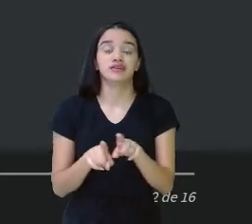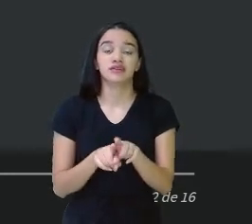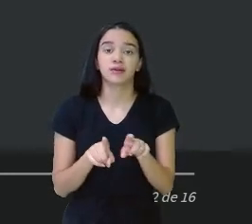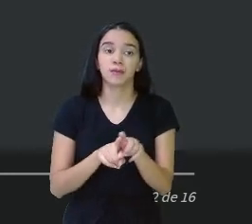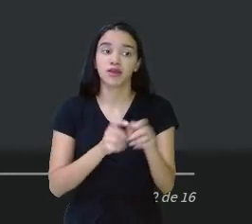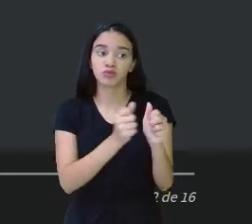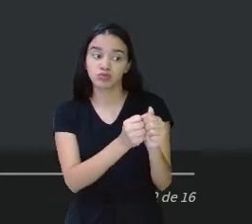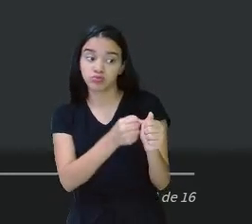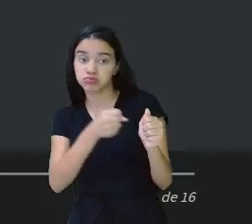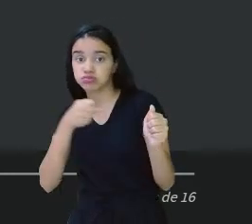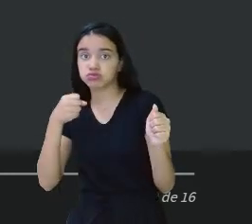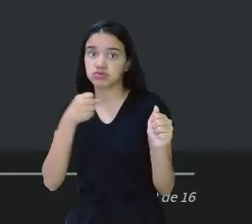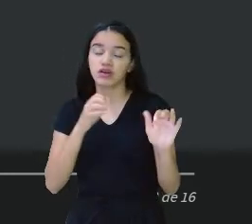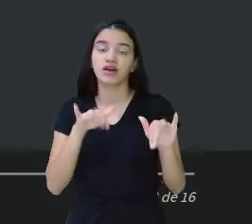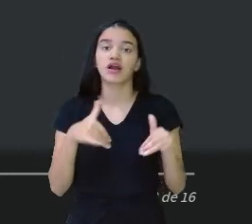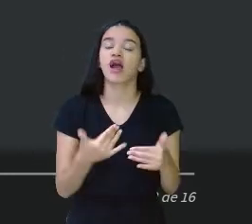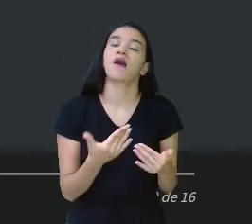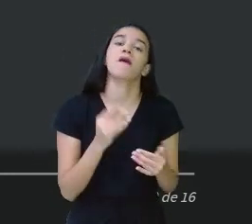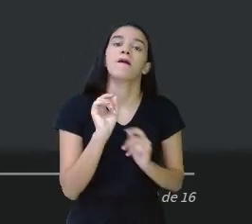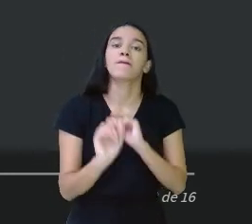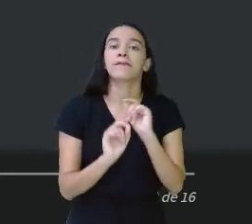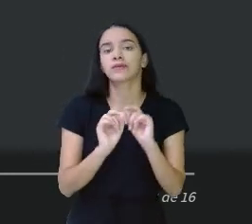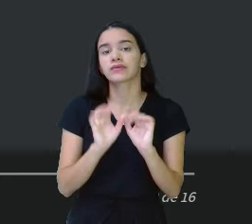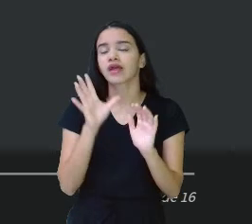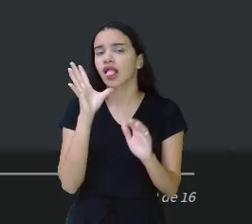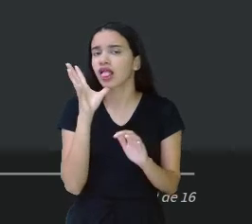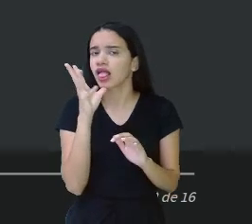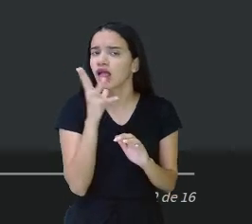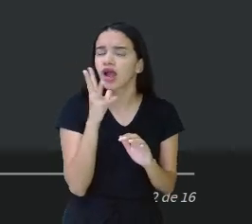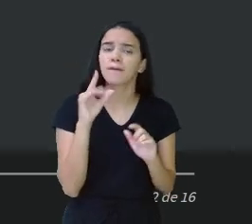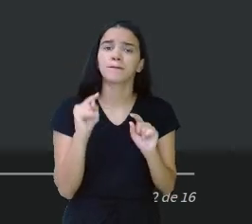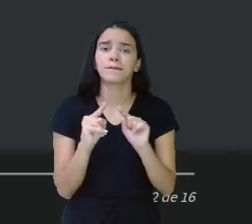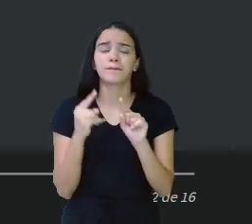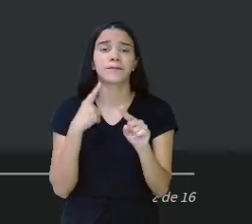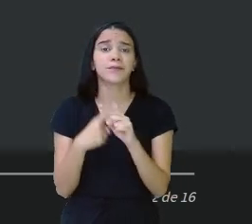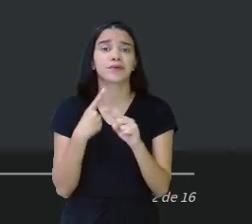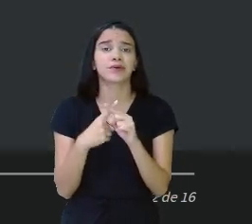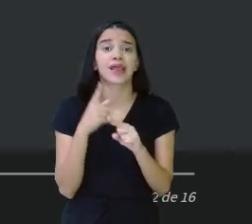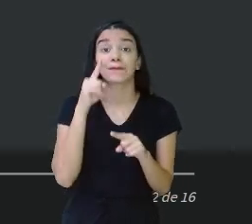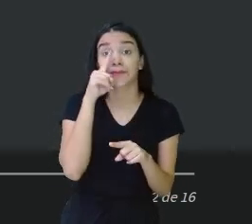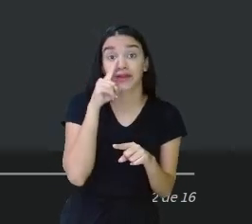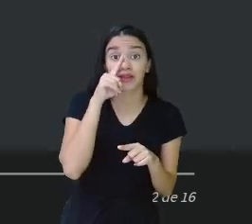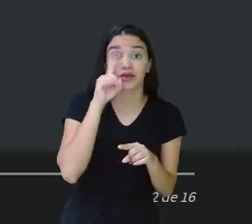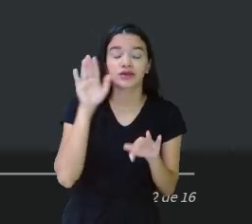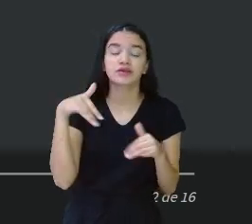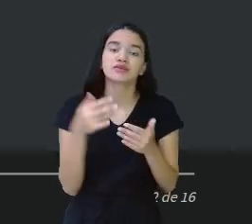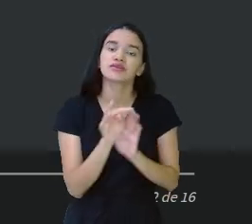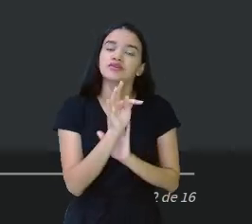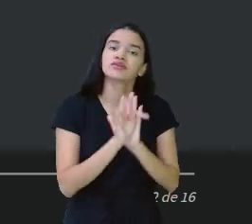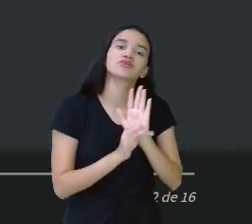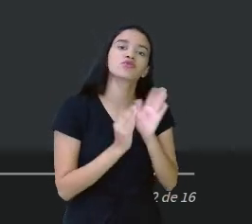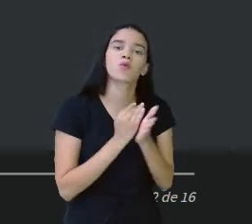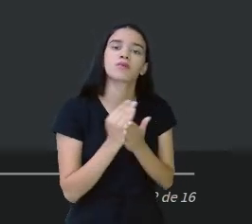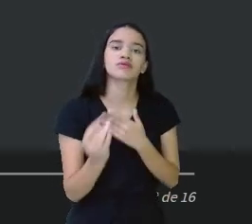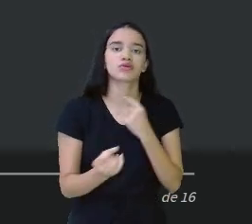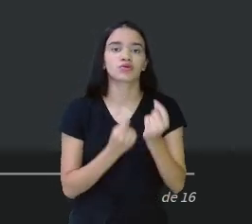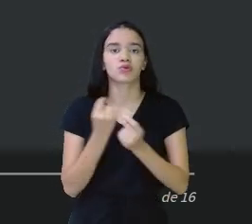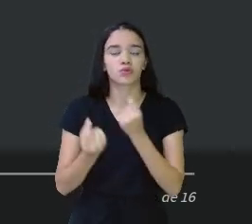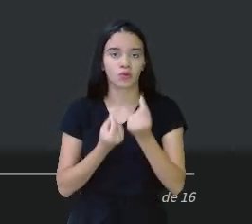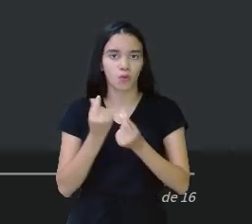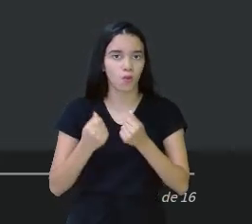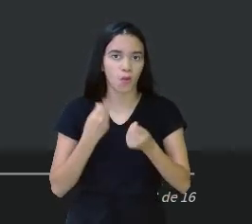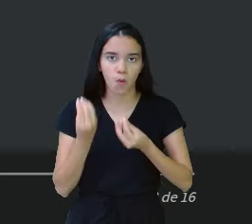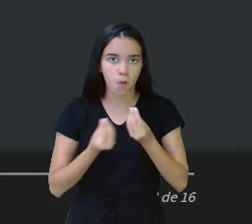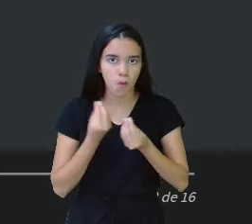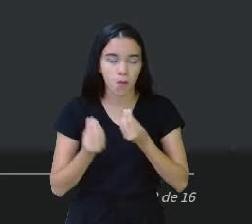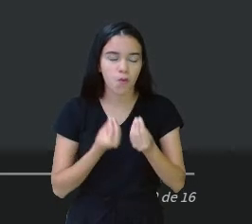que ele é lento, mas perigoso pelo seguinte, porque ele traz algum perigo. E o texto começa falando assim, olha, invasão de